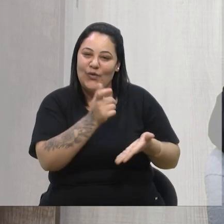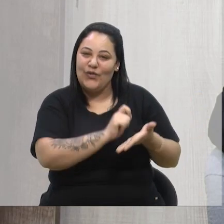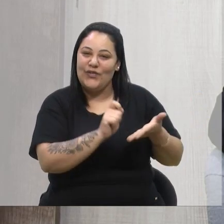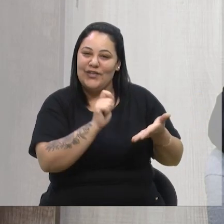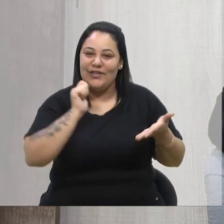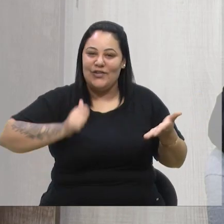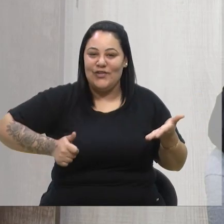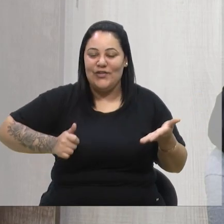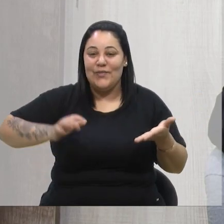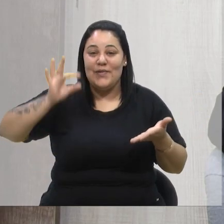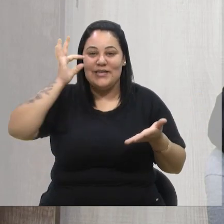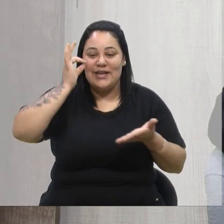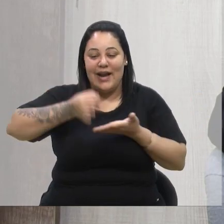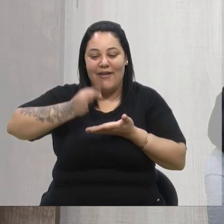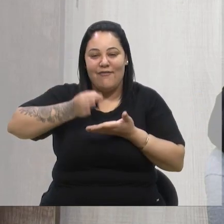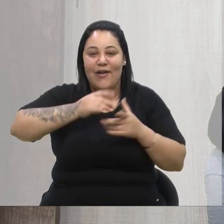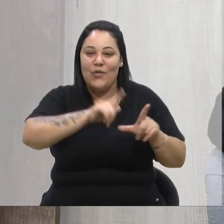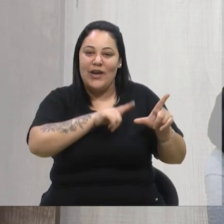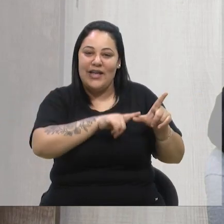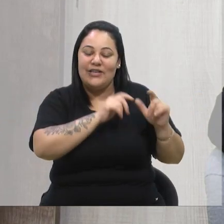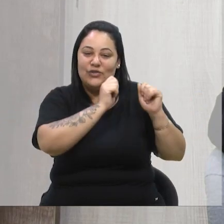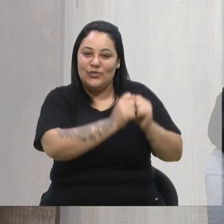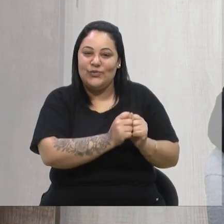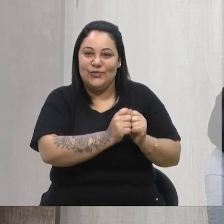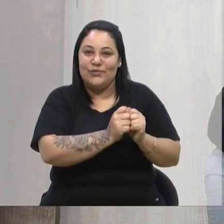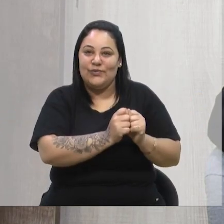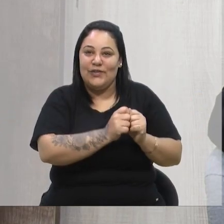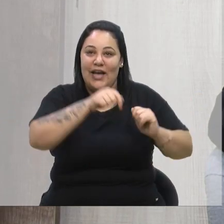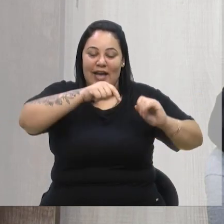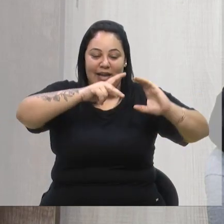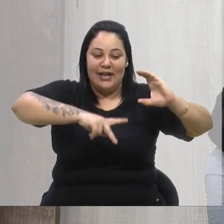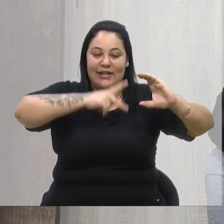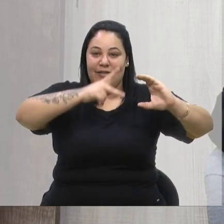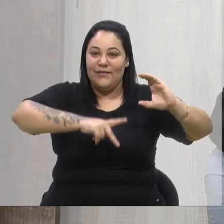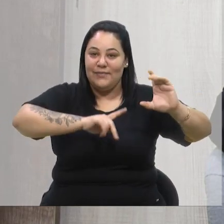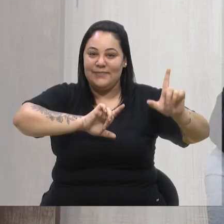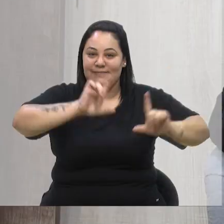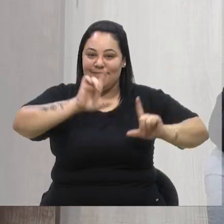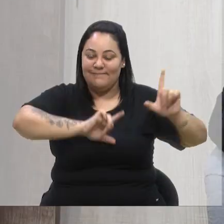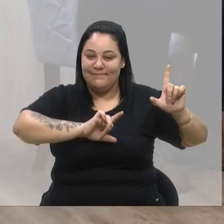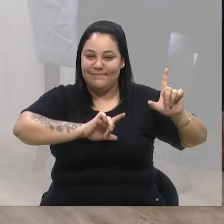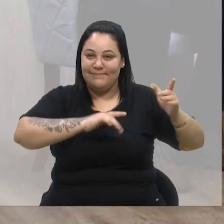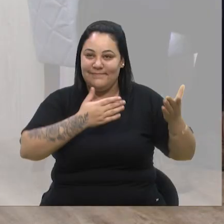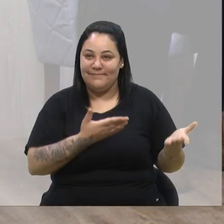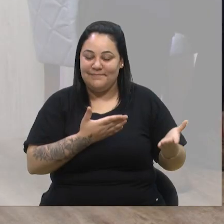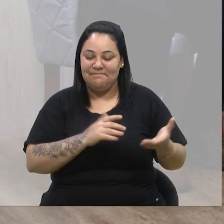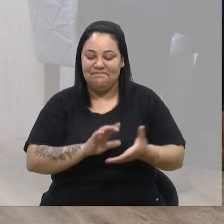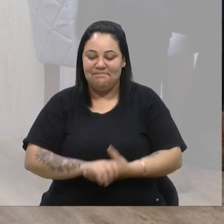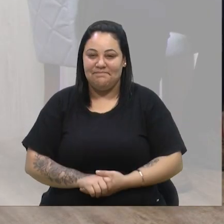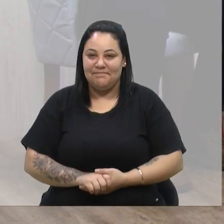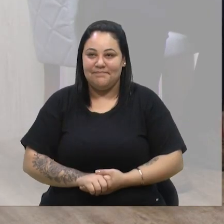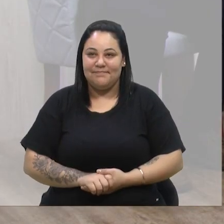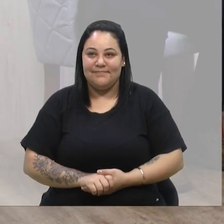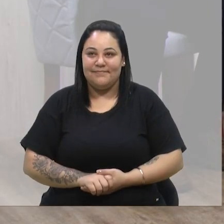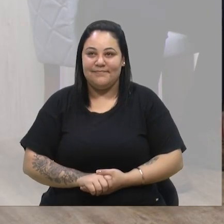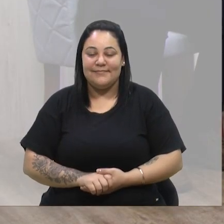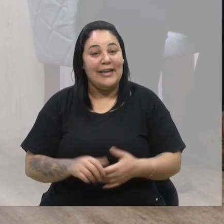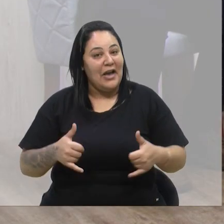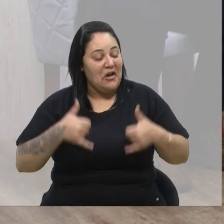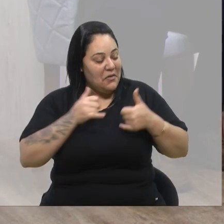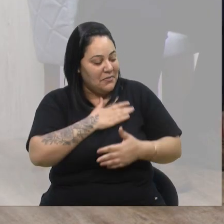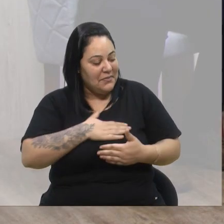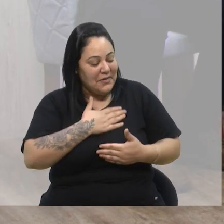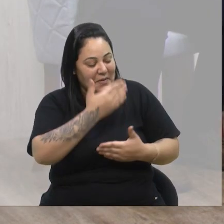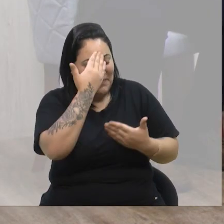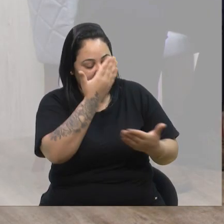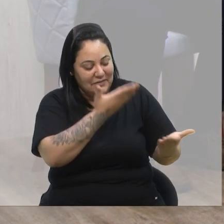com Letras, no estúdio da TV Câmara Caxias, canal 16 da Claronet. Fernanda, uma honra tê-la conosco aqui. A honra é minha e obrigada